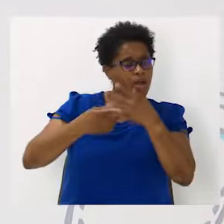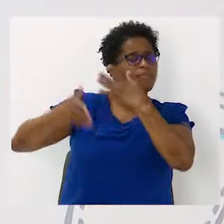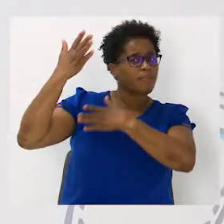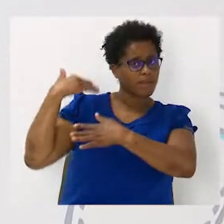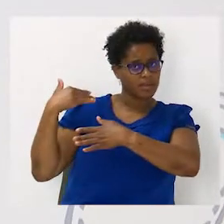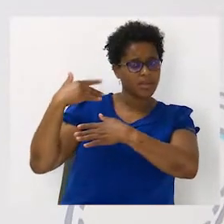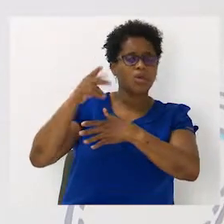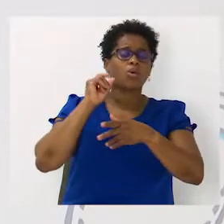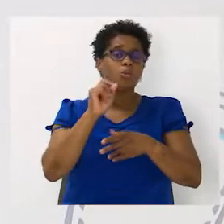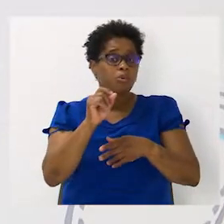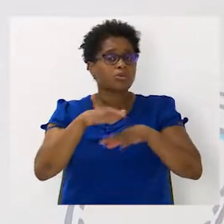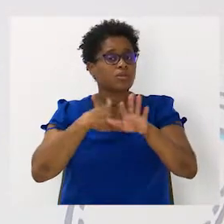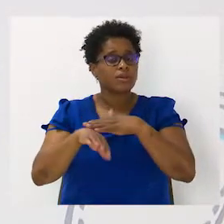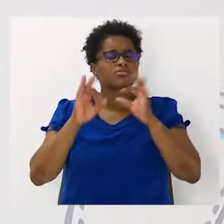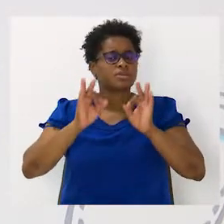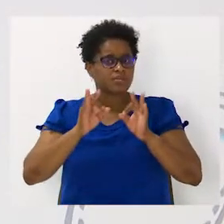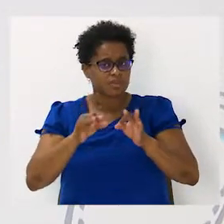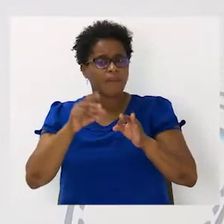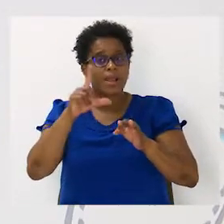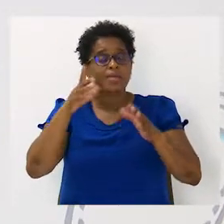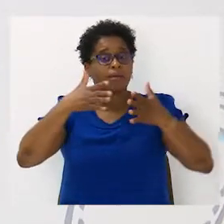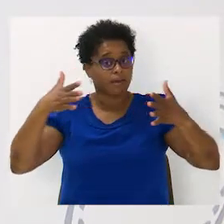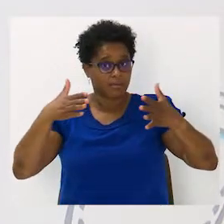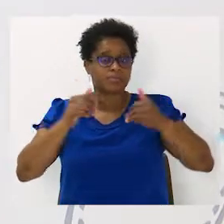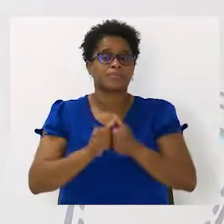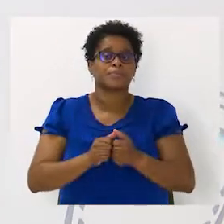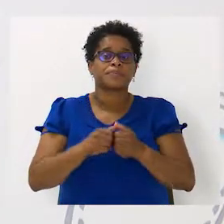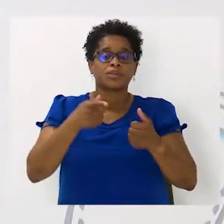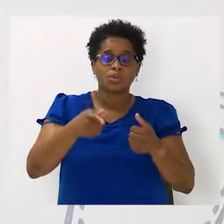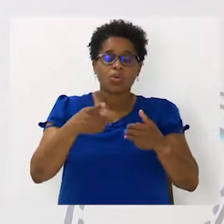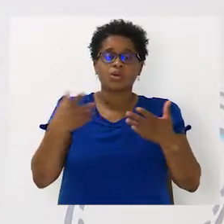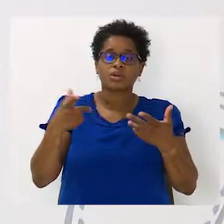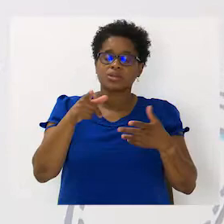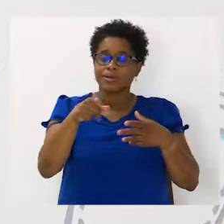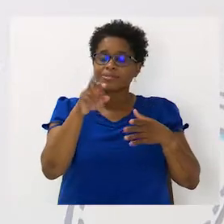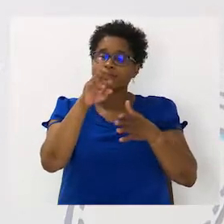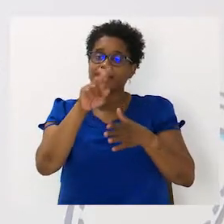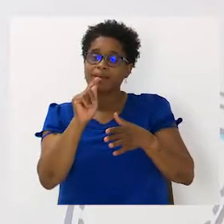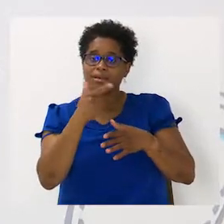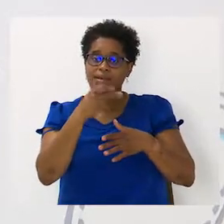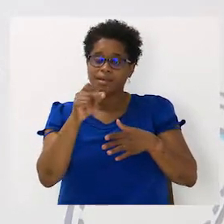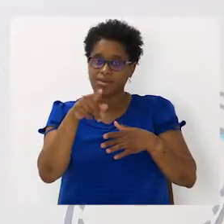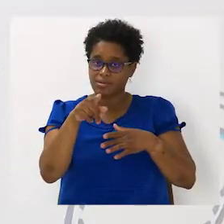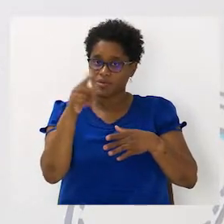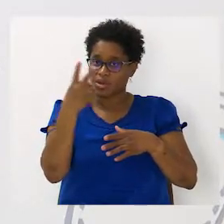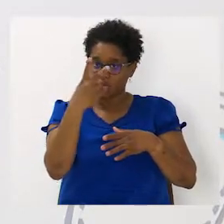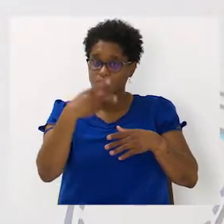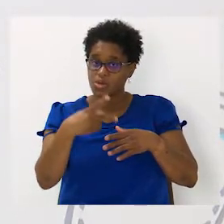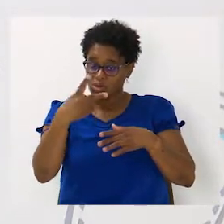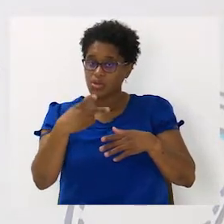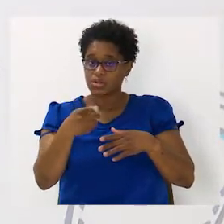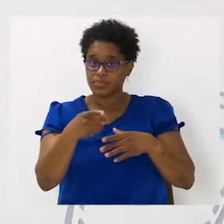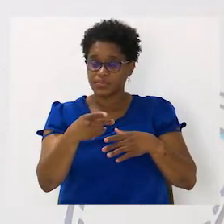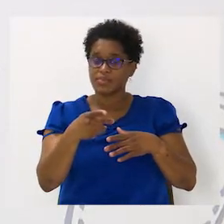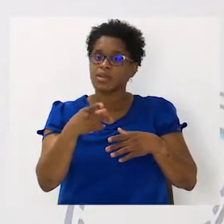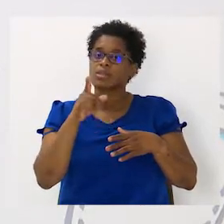que um ponto é representado sempre pela letra maiúscula. Então, a interseção dessa reta com essa reta